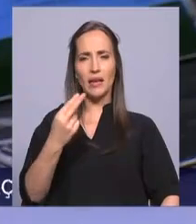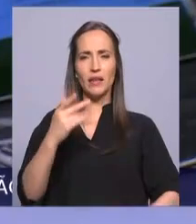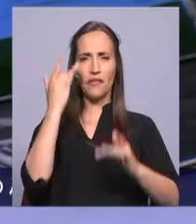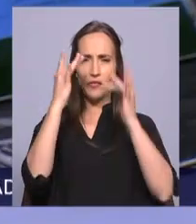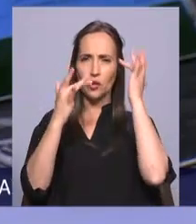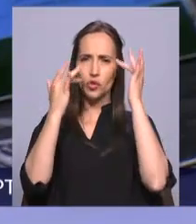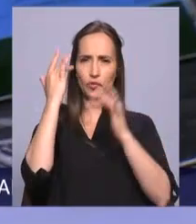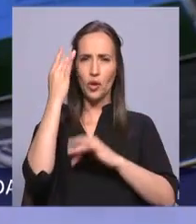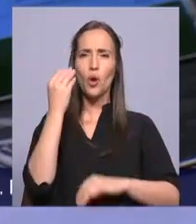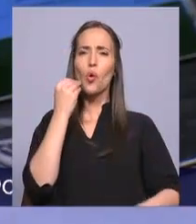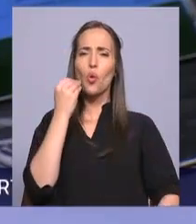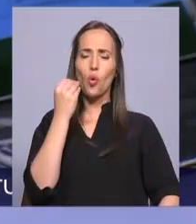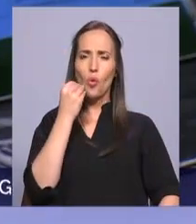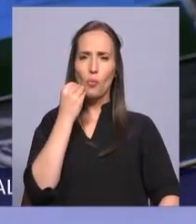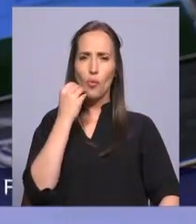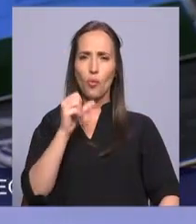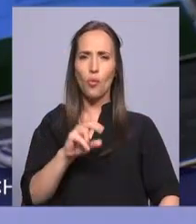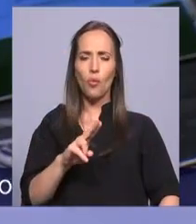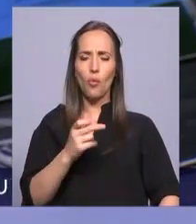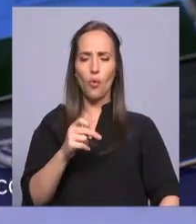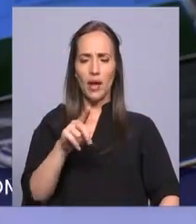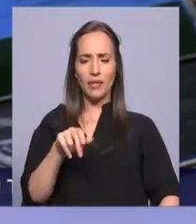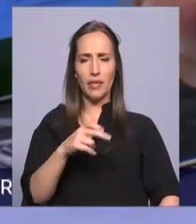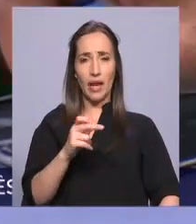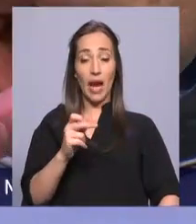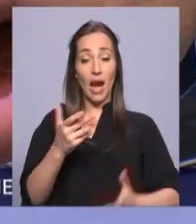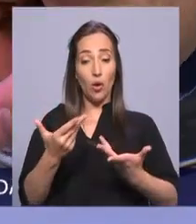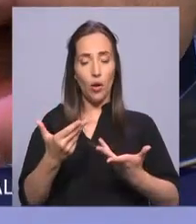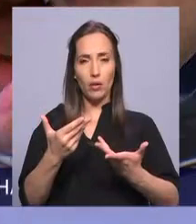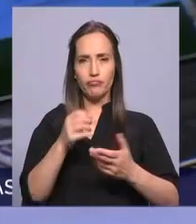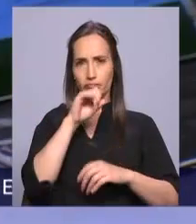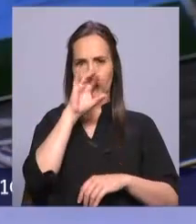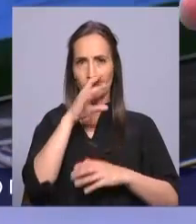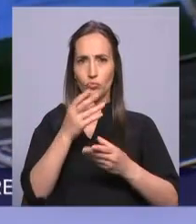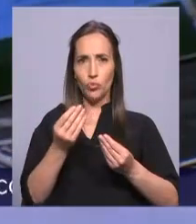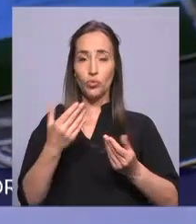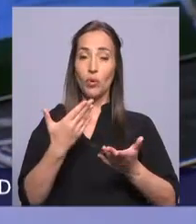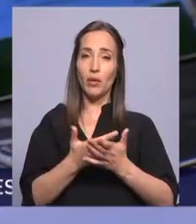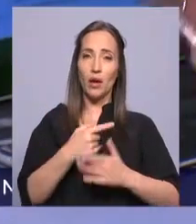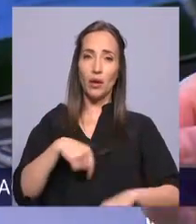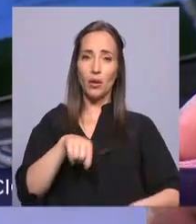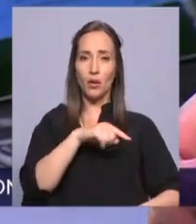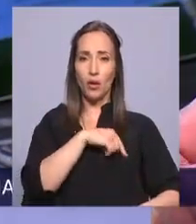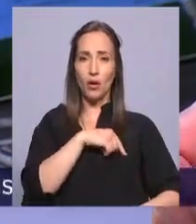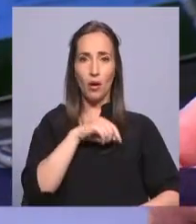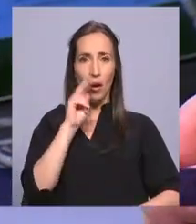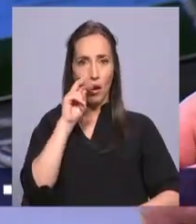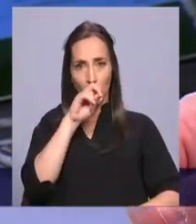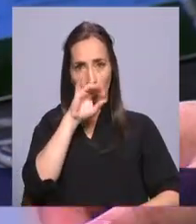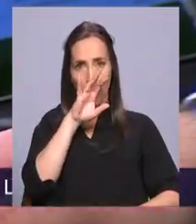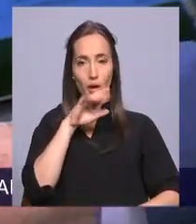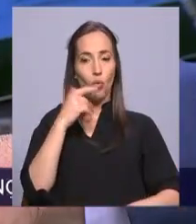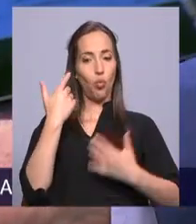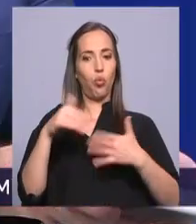como é que a quântica hoje continua a ser um mundo absolutamente deslumbrante e que nos coloca num estado de vertigem autêntica com aquilo